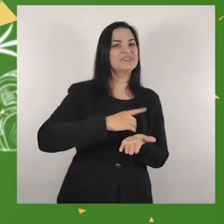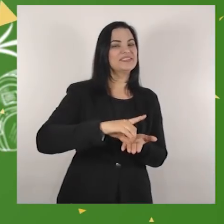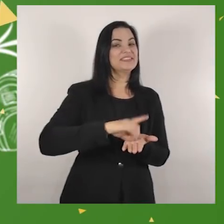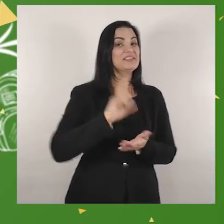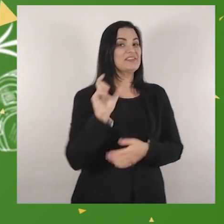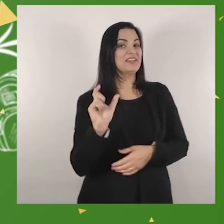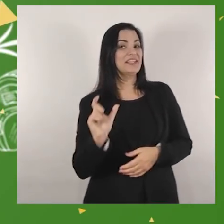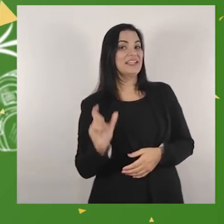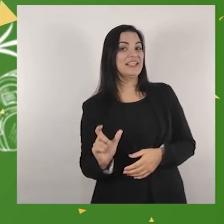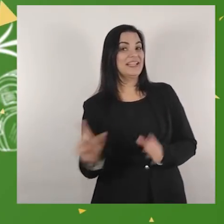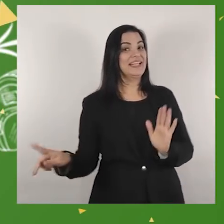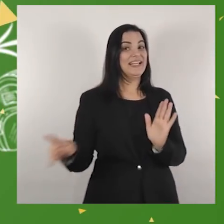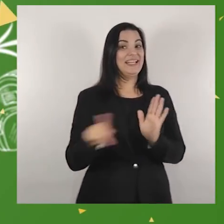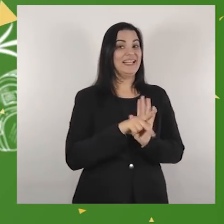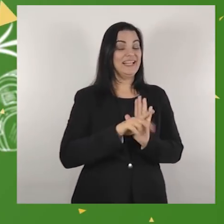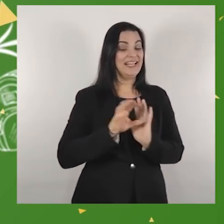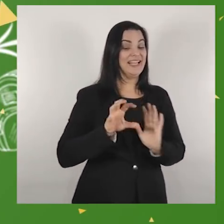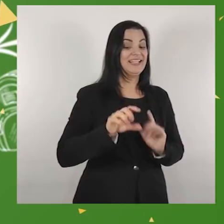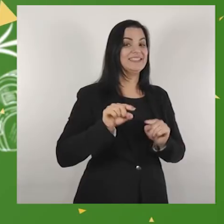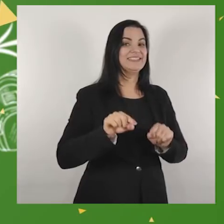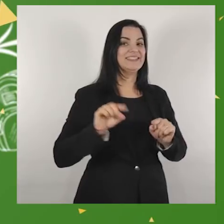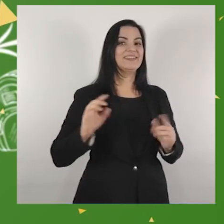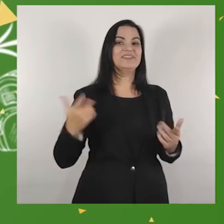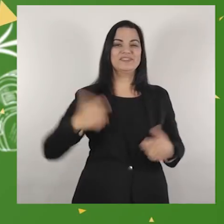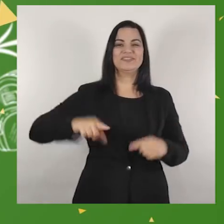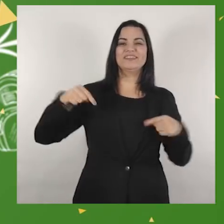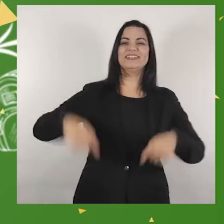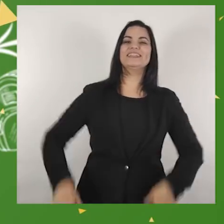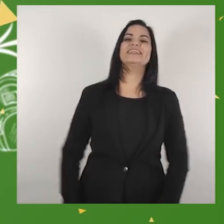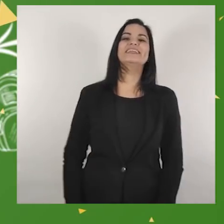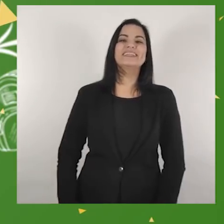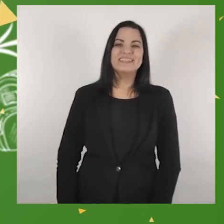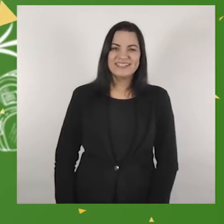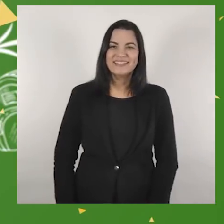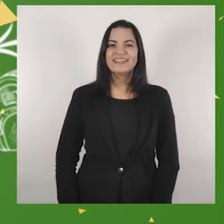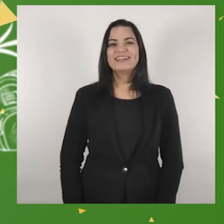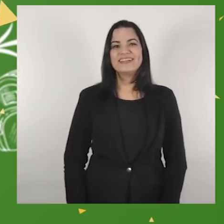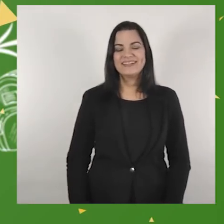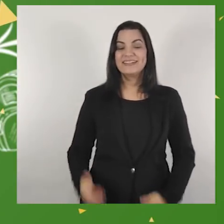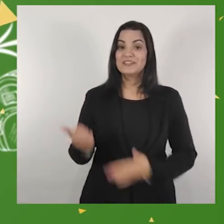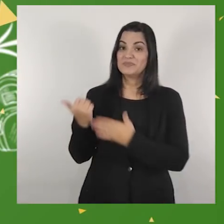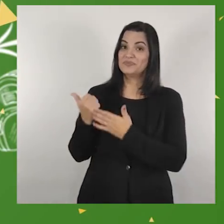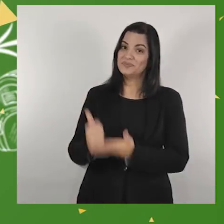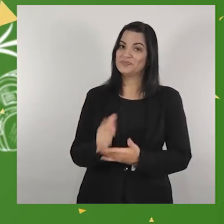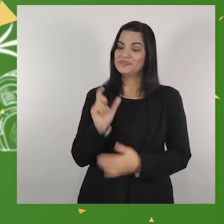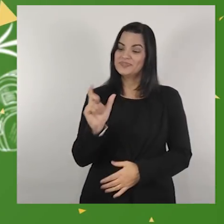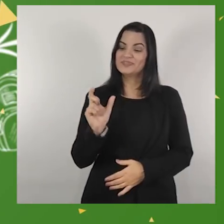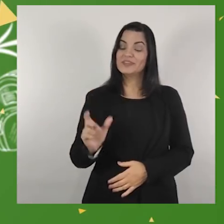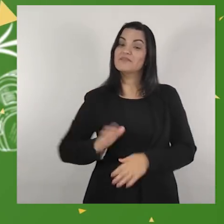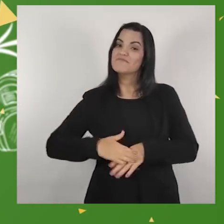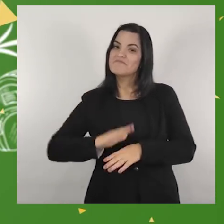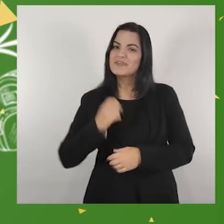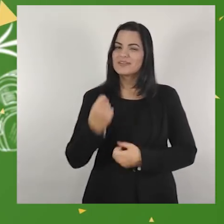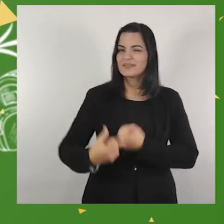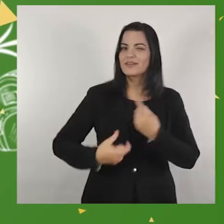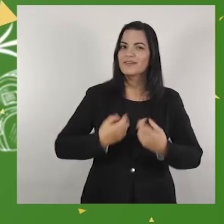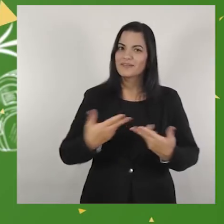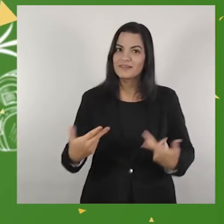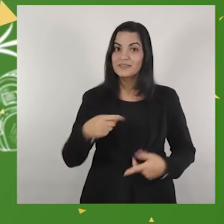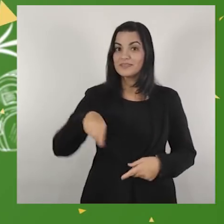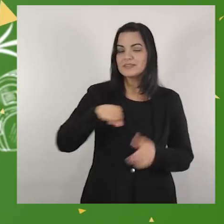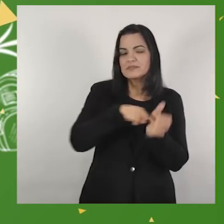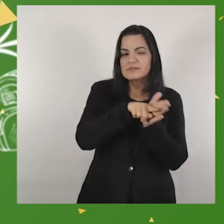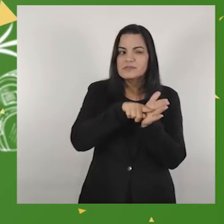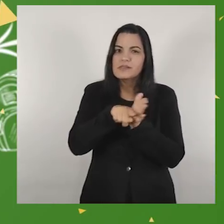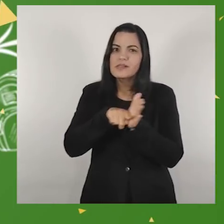nosso dicionário de palavrinhas e de expressões mais uma vez por aqui. Trouxe mais algumas palavrinhas